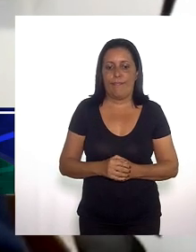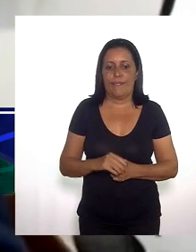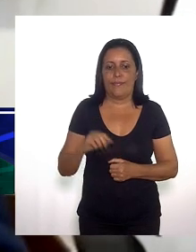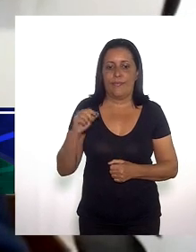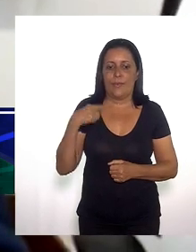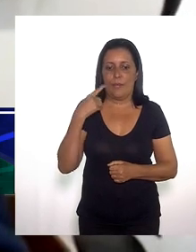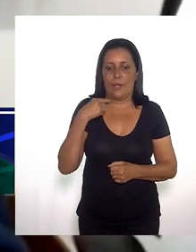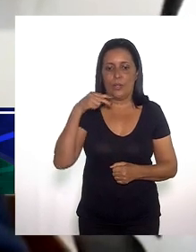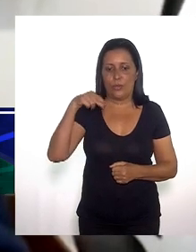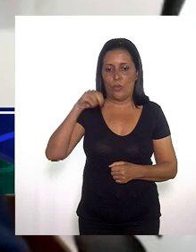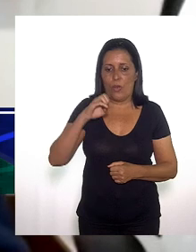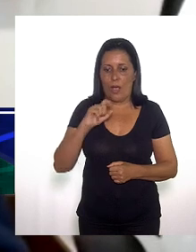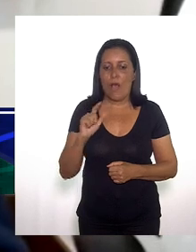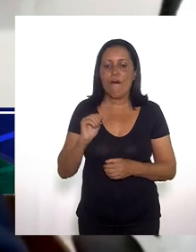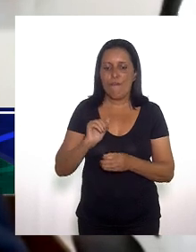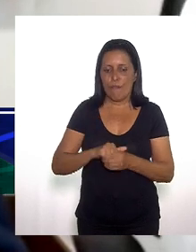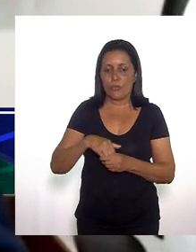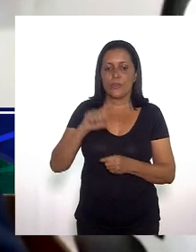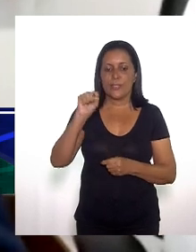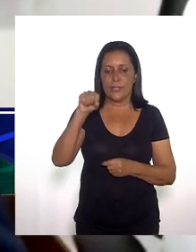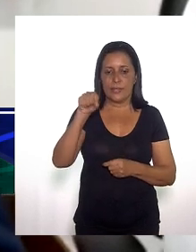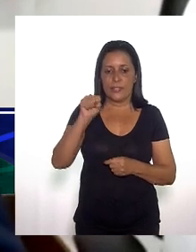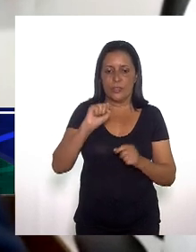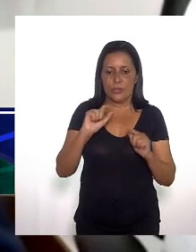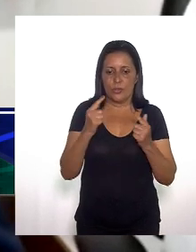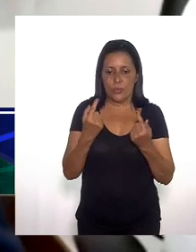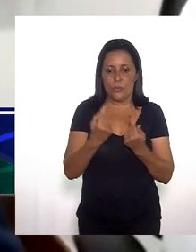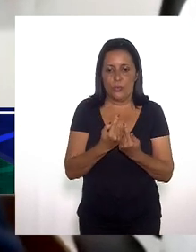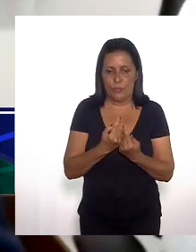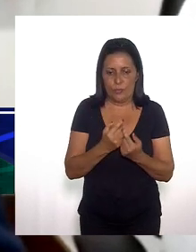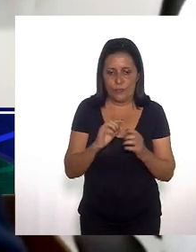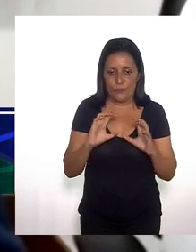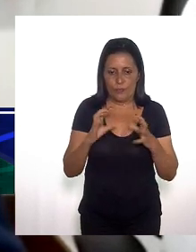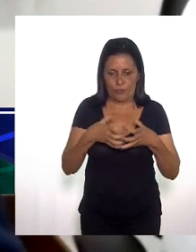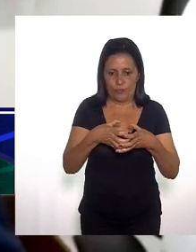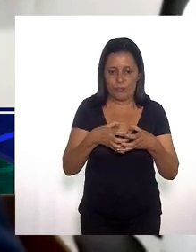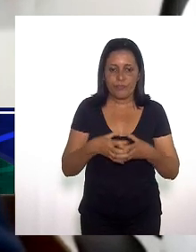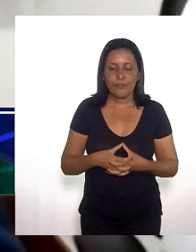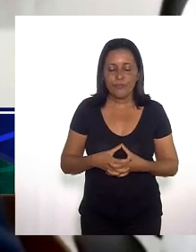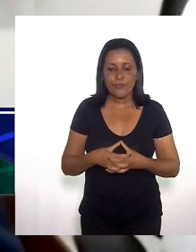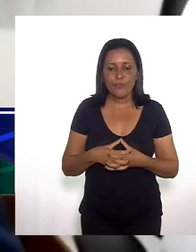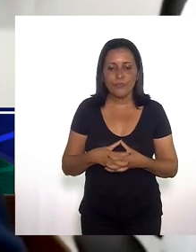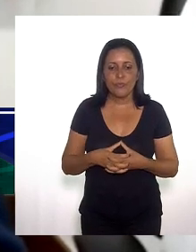Deputado Noel de Carvalho votou sim no grupo. Deputado Pedro Ricardo.